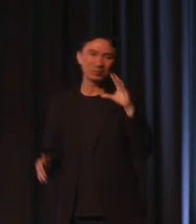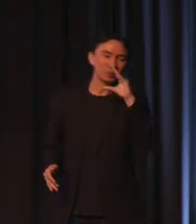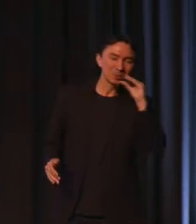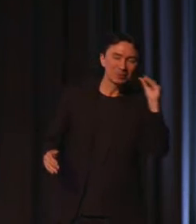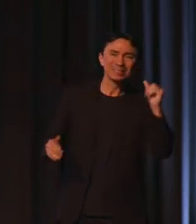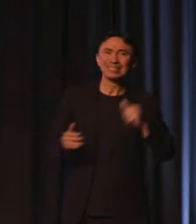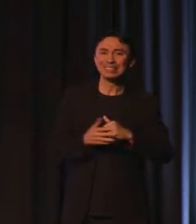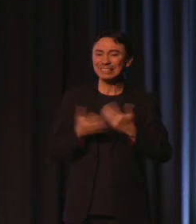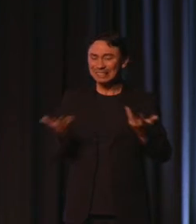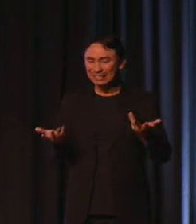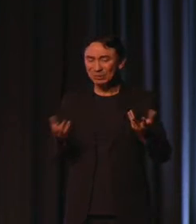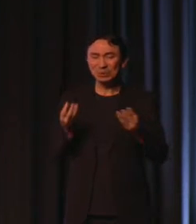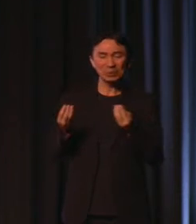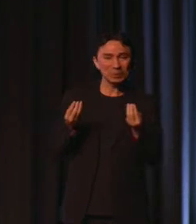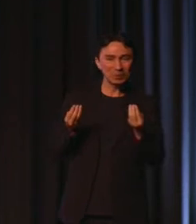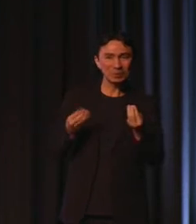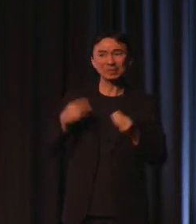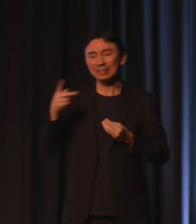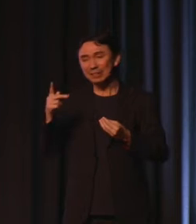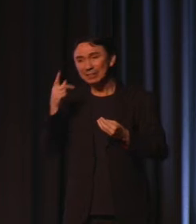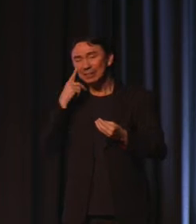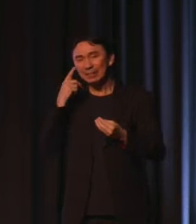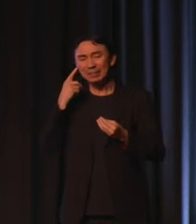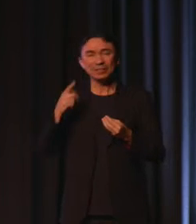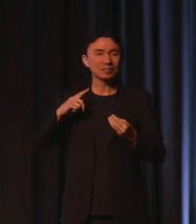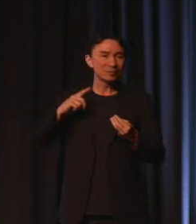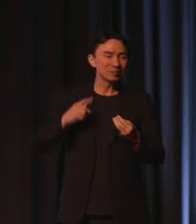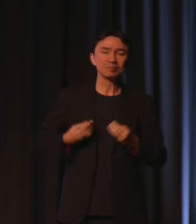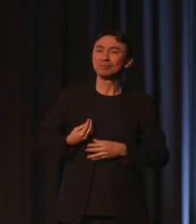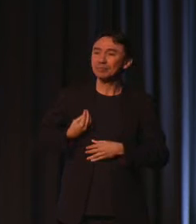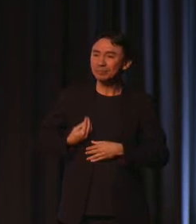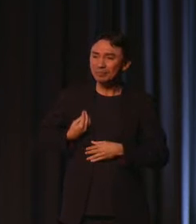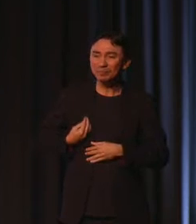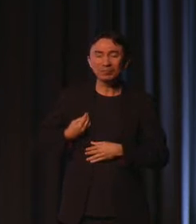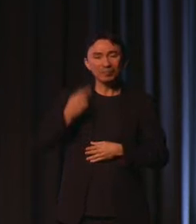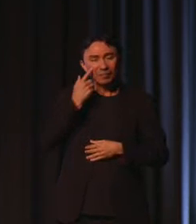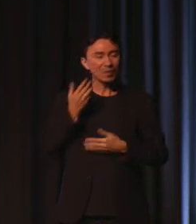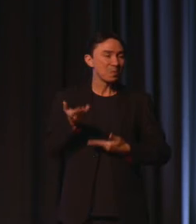acaba trazendo de movimento nas articulações. A gente vai ver que a escala